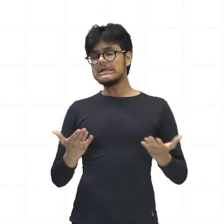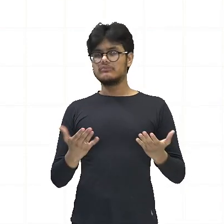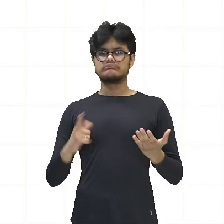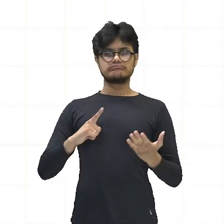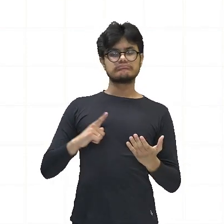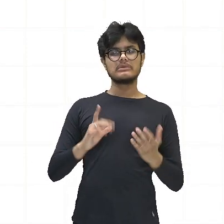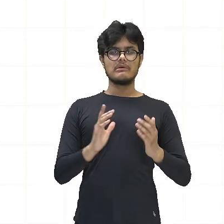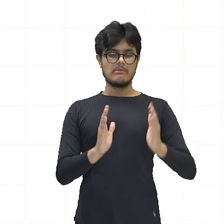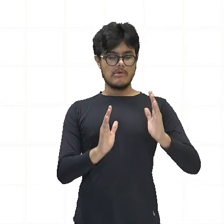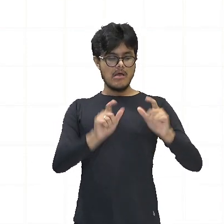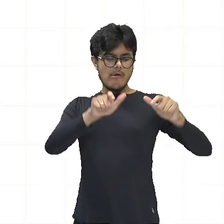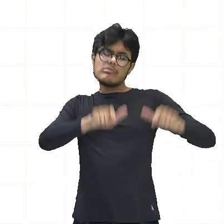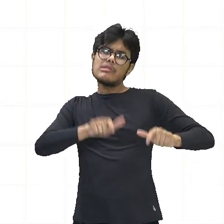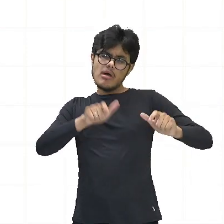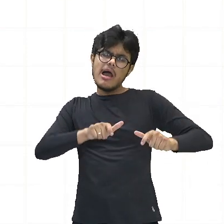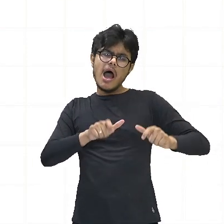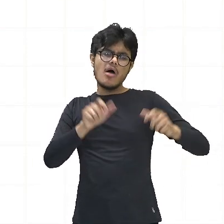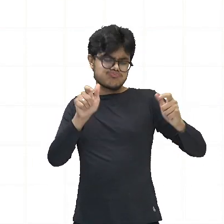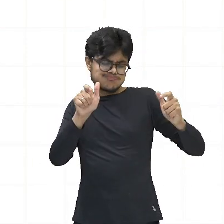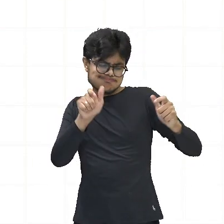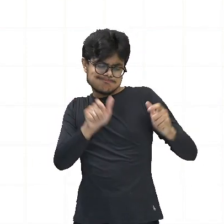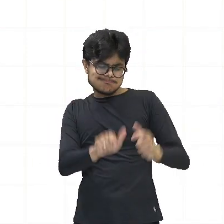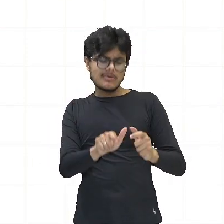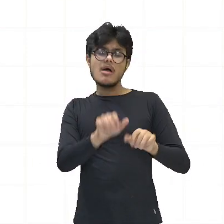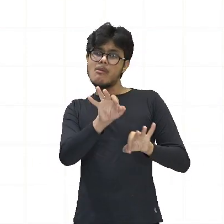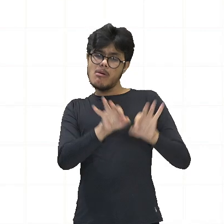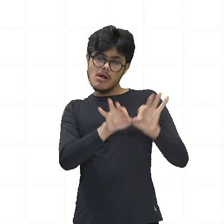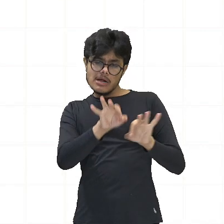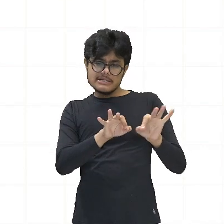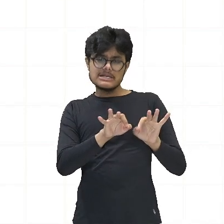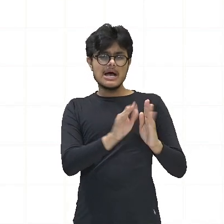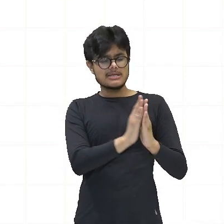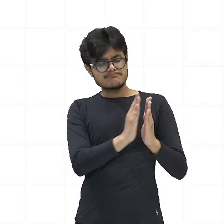a forma de produção era organizada e